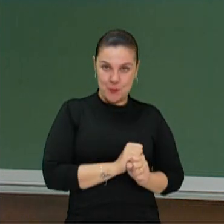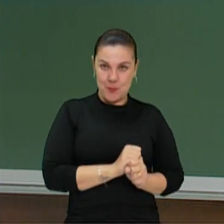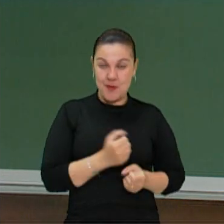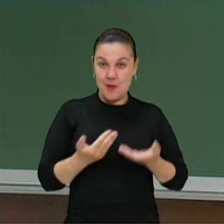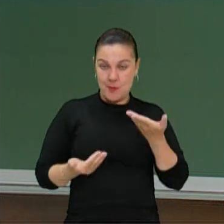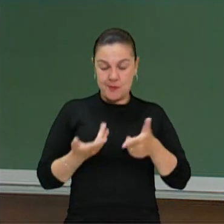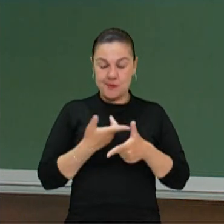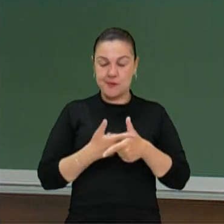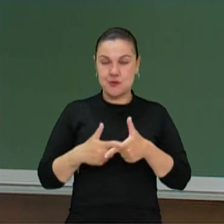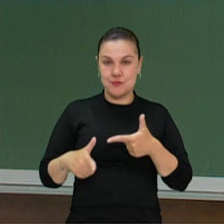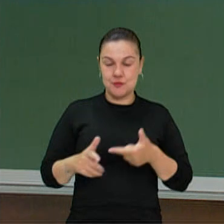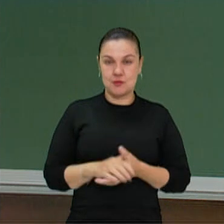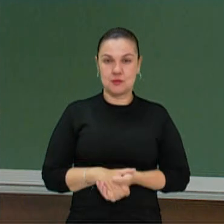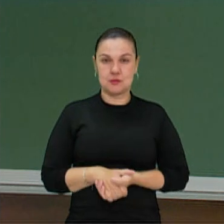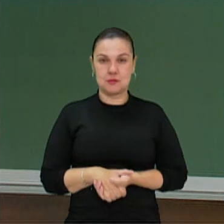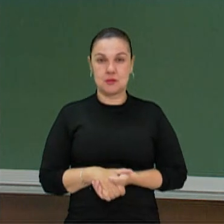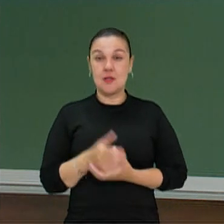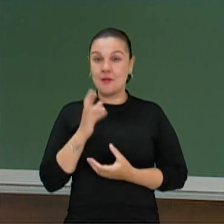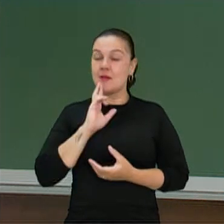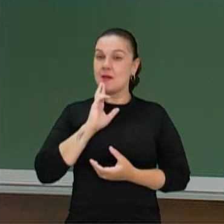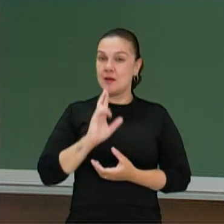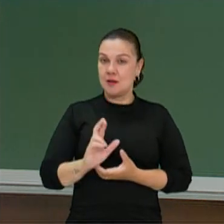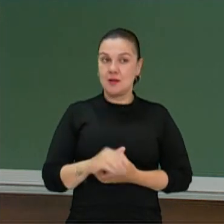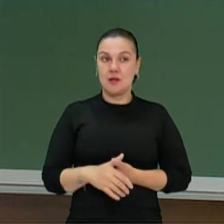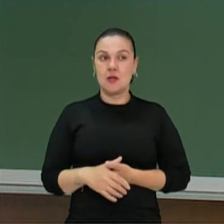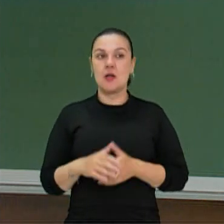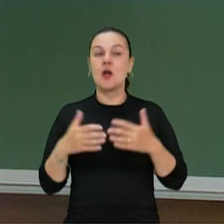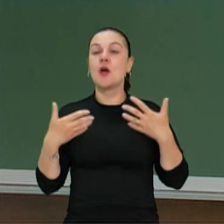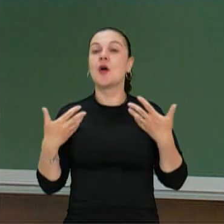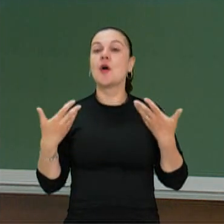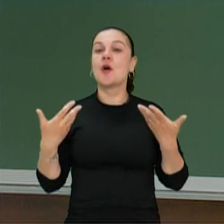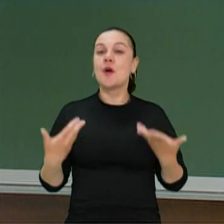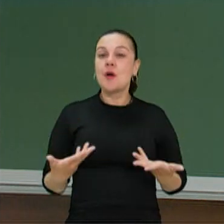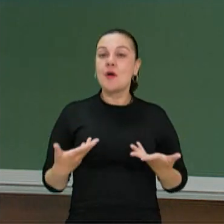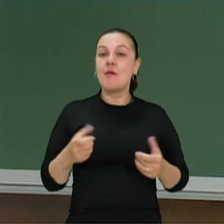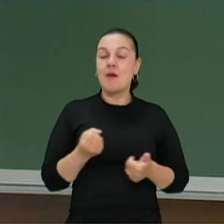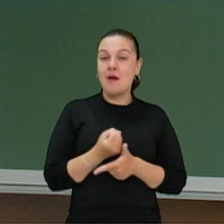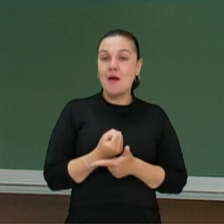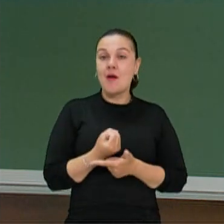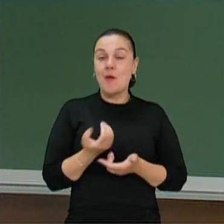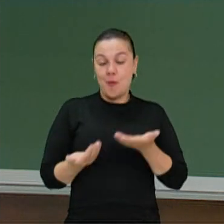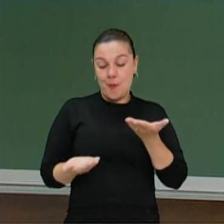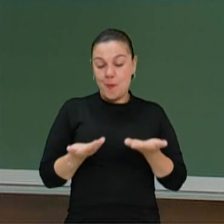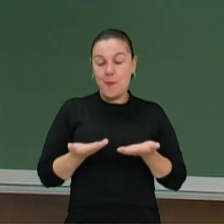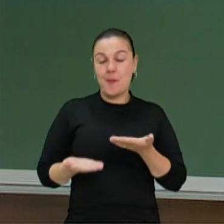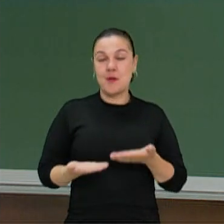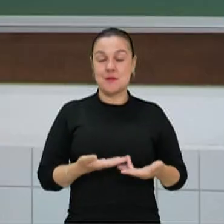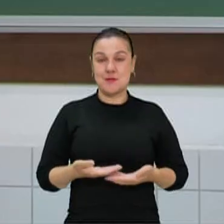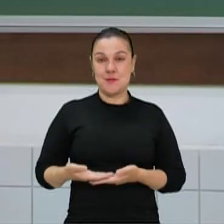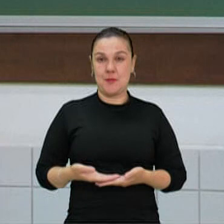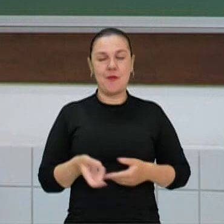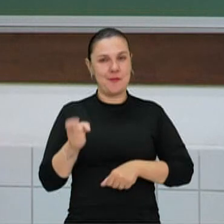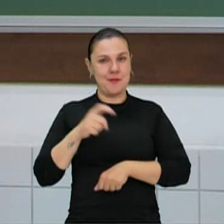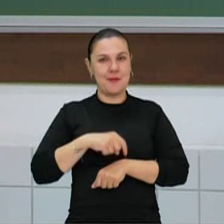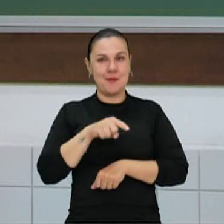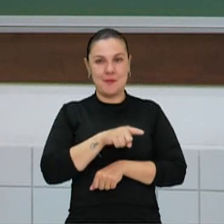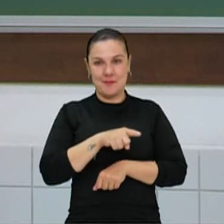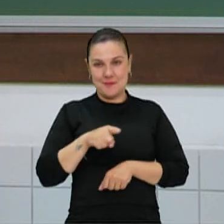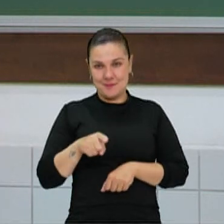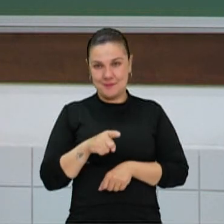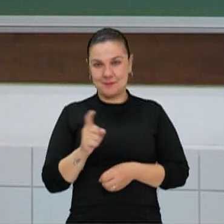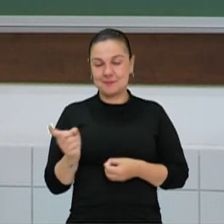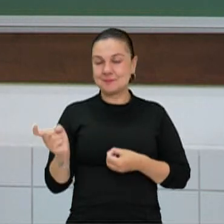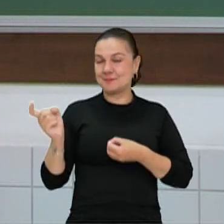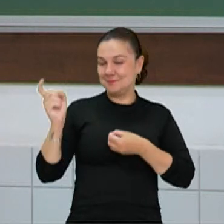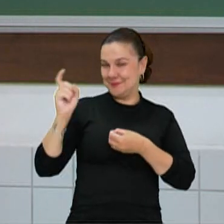e dividir. Isso vai me dar a média. Então, qual que foi o valor médio do peso desses bebês? Eu vou dar um tempo para